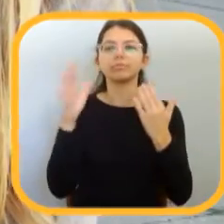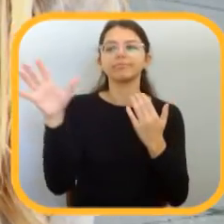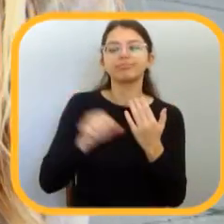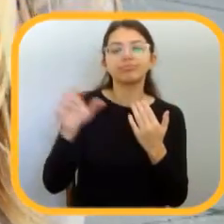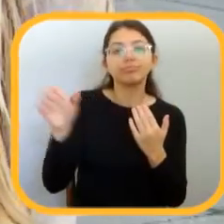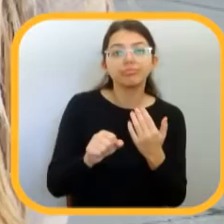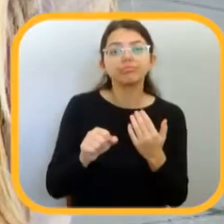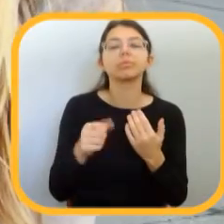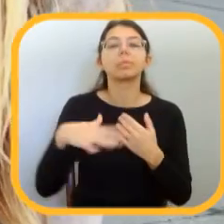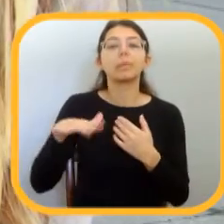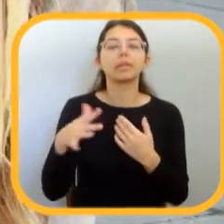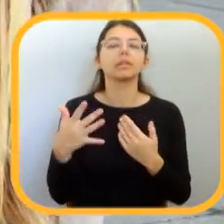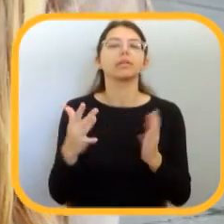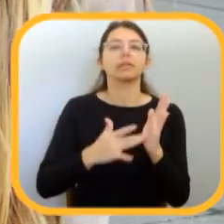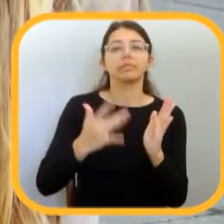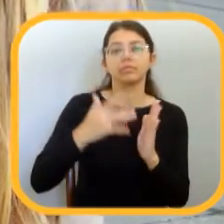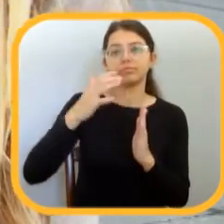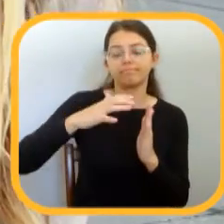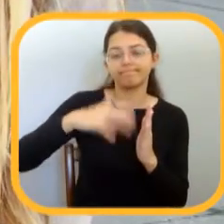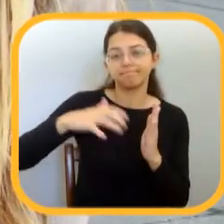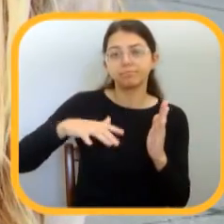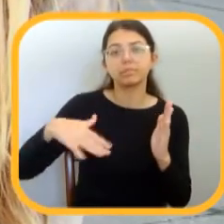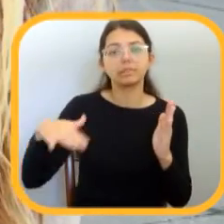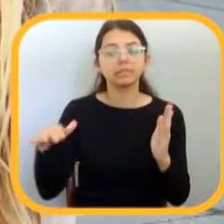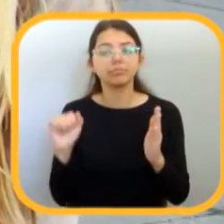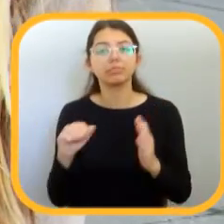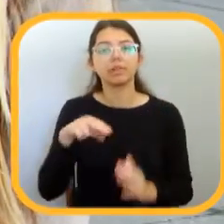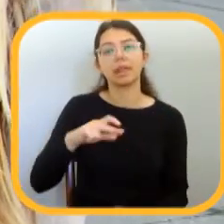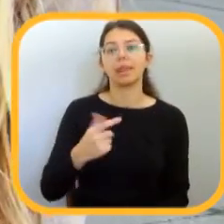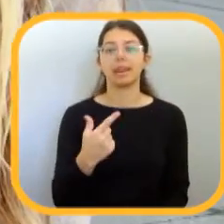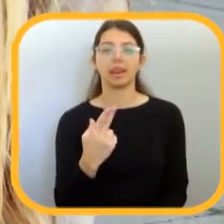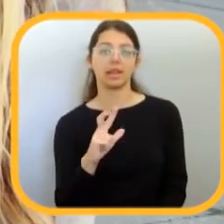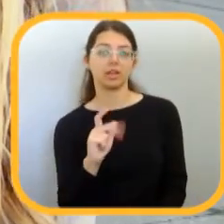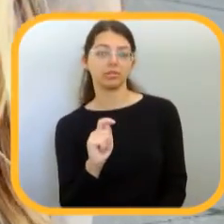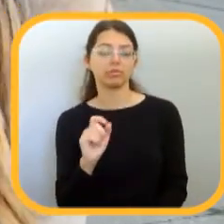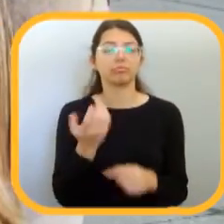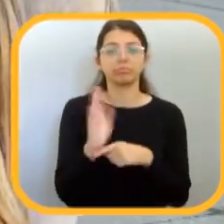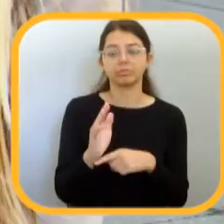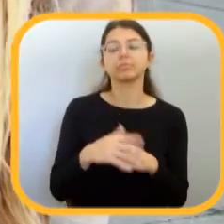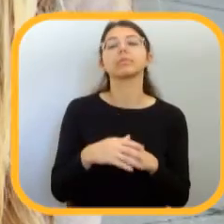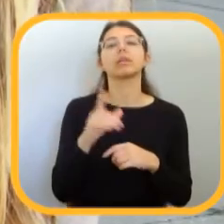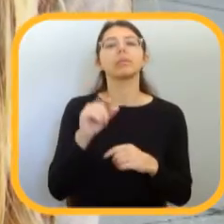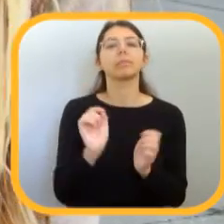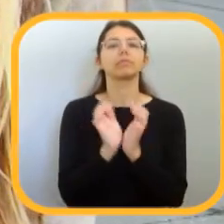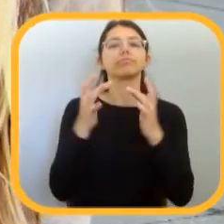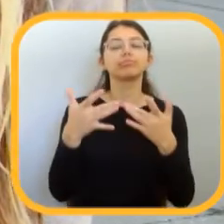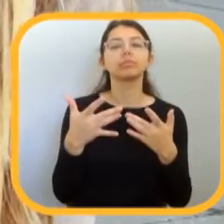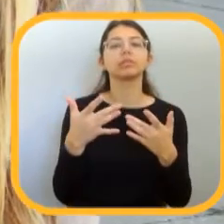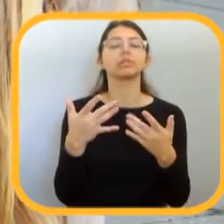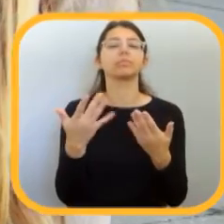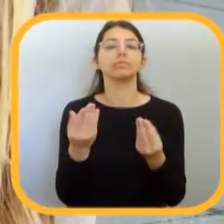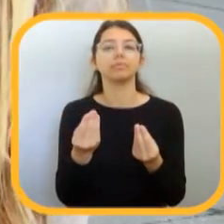de informação que mais utilizo, por exemplo, são revistas científicas, a Nature, por exemplo, uma das que eu mais uso, e também